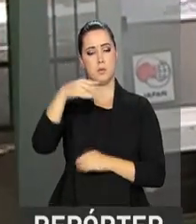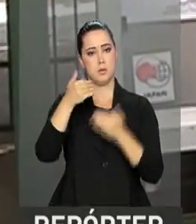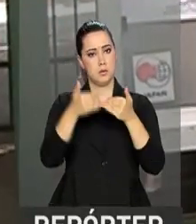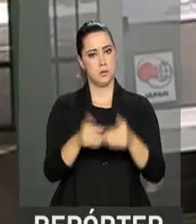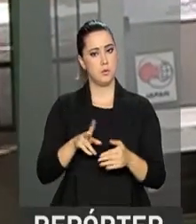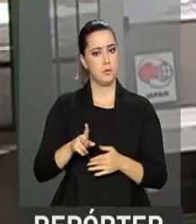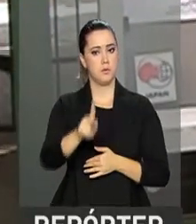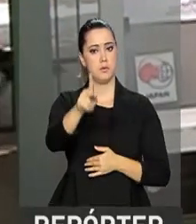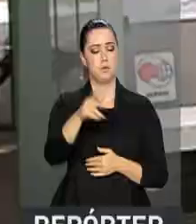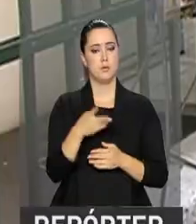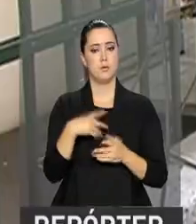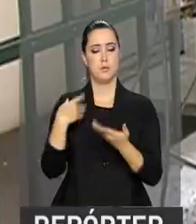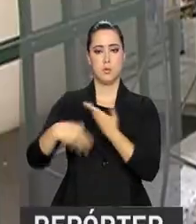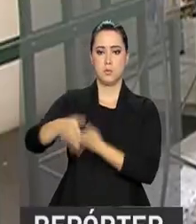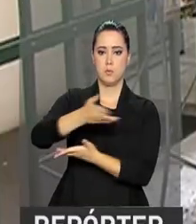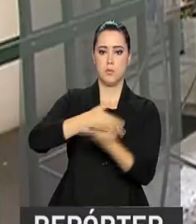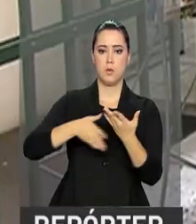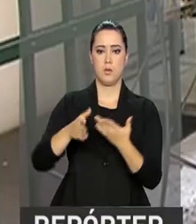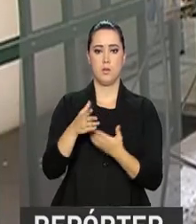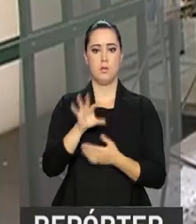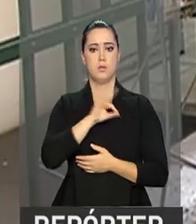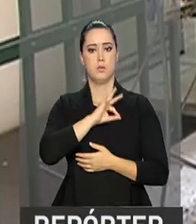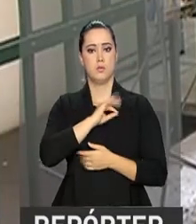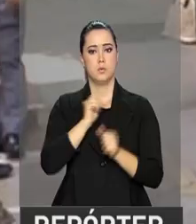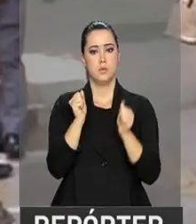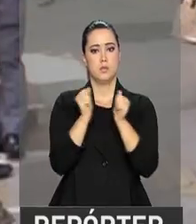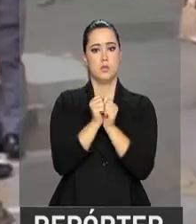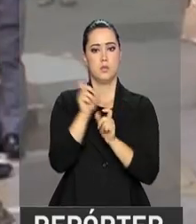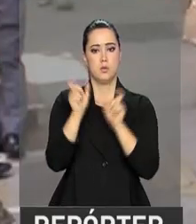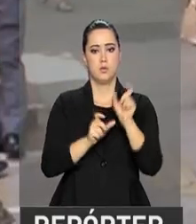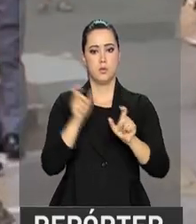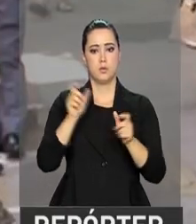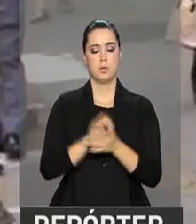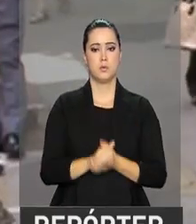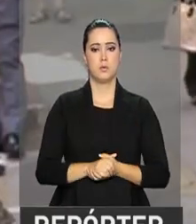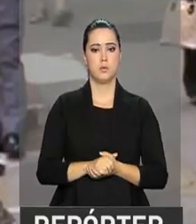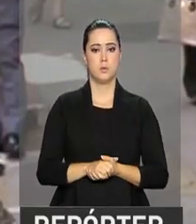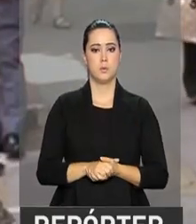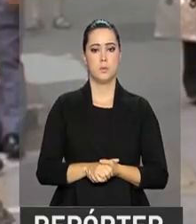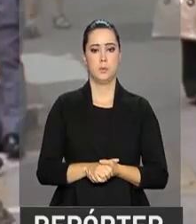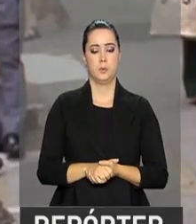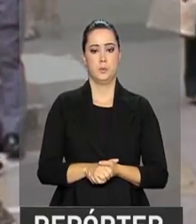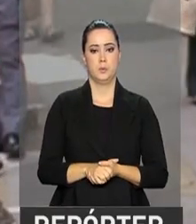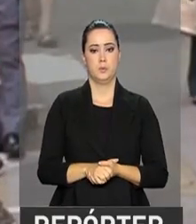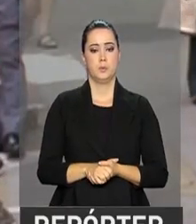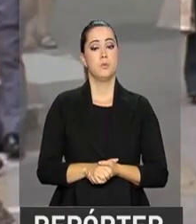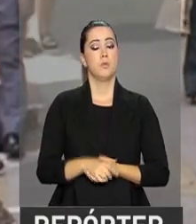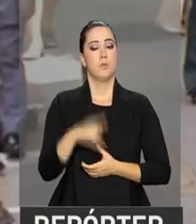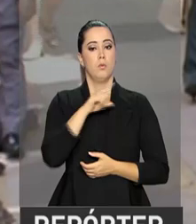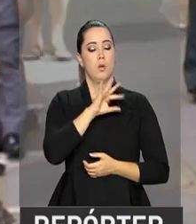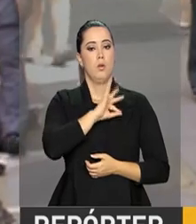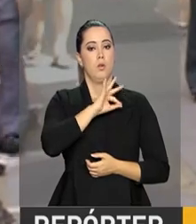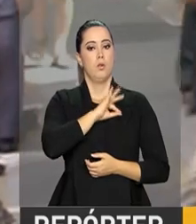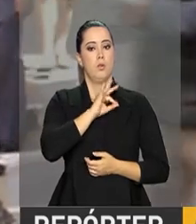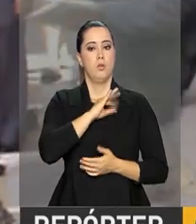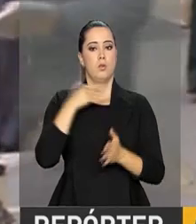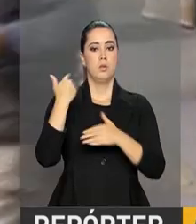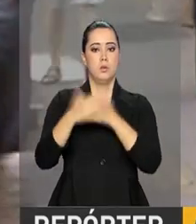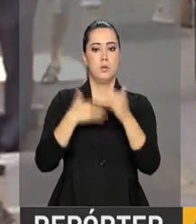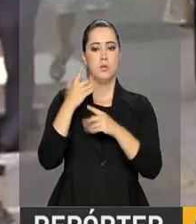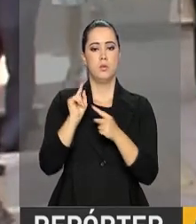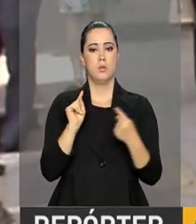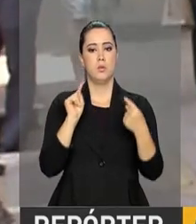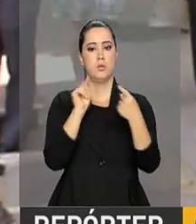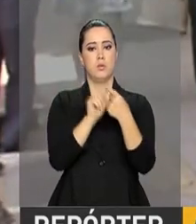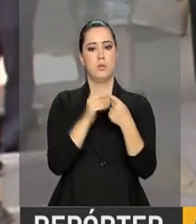presença constante e a relação dos policiais com os moradores. O policiamento tradicional, ele foca no criminoso,